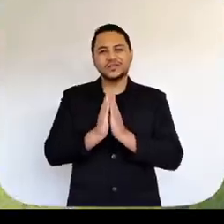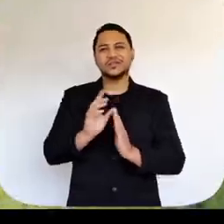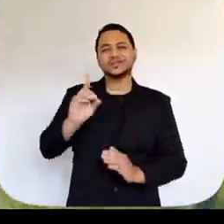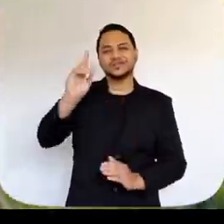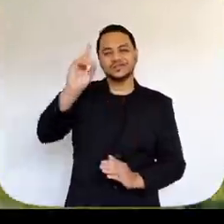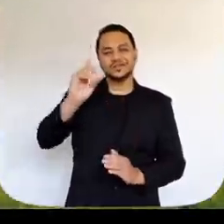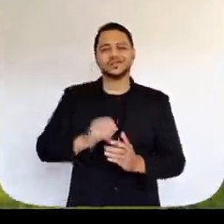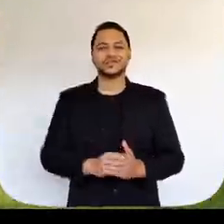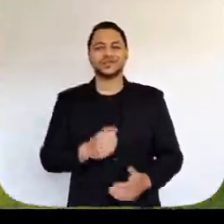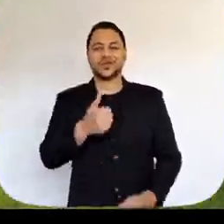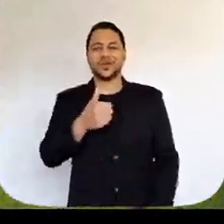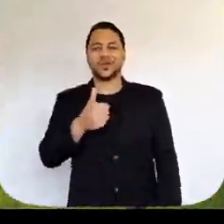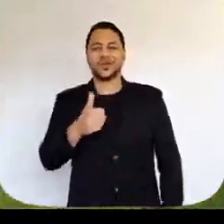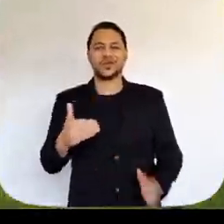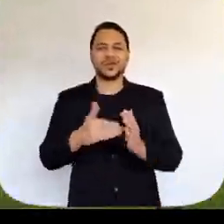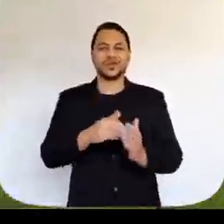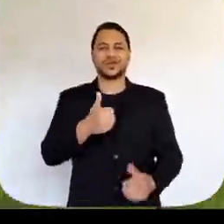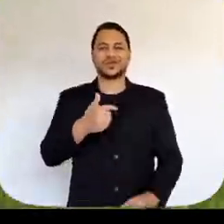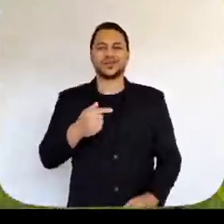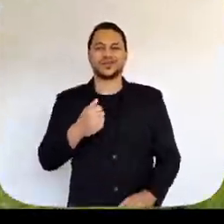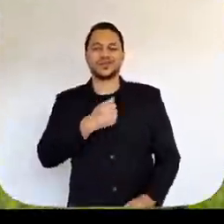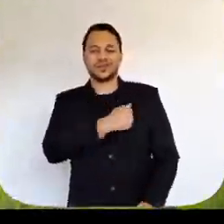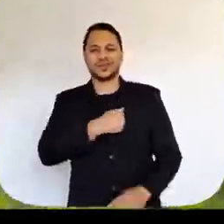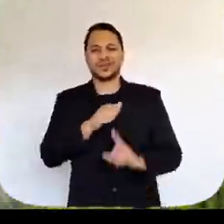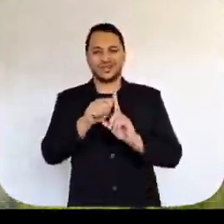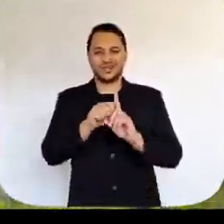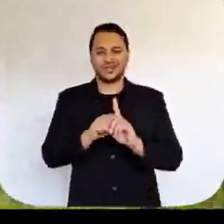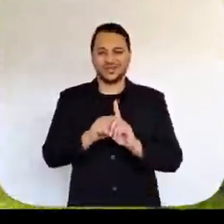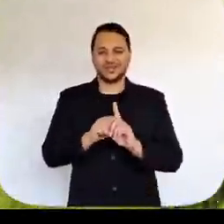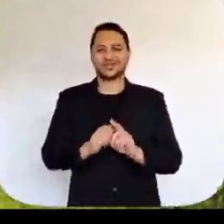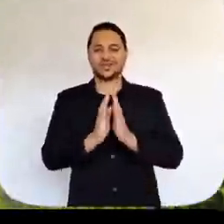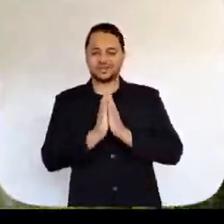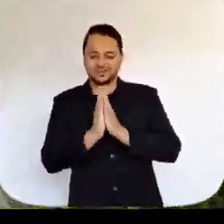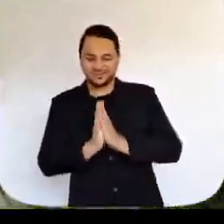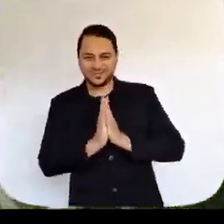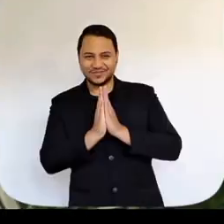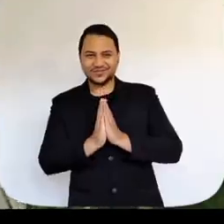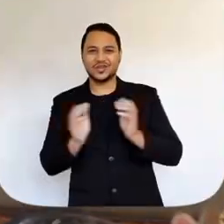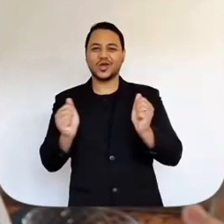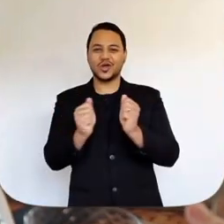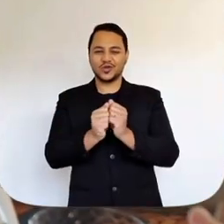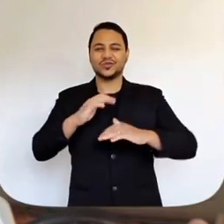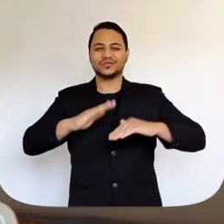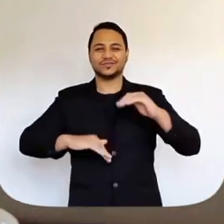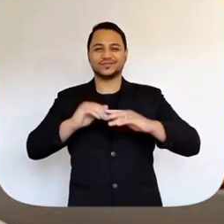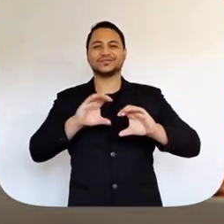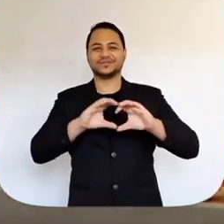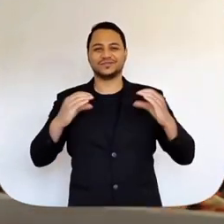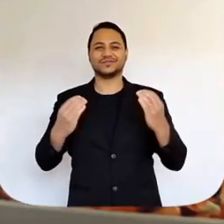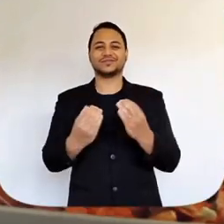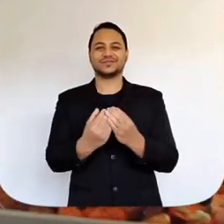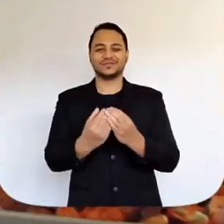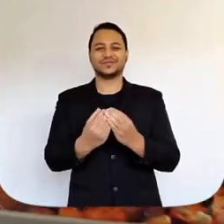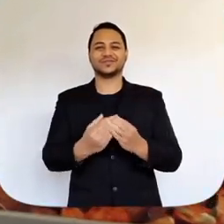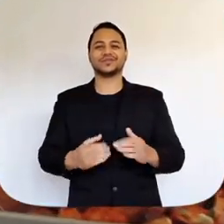De 11 a 17 de agosto. Reze, medite e participe com a sua comunidade.